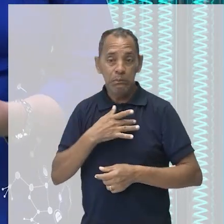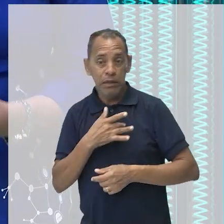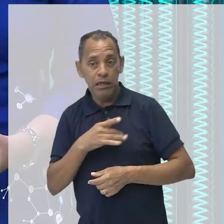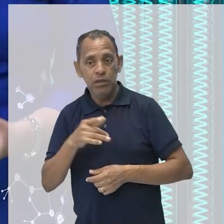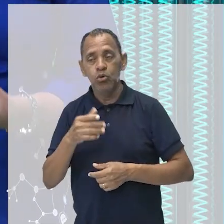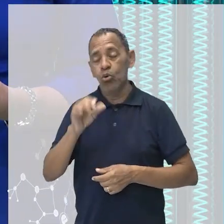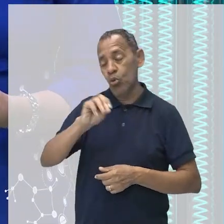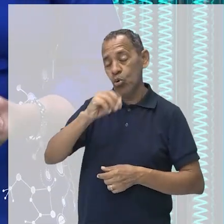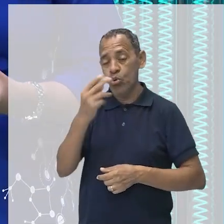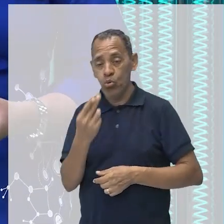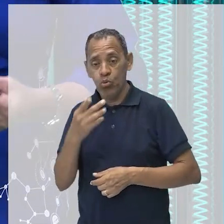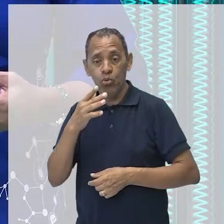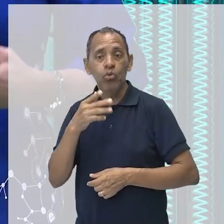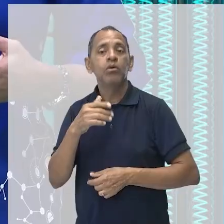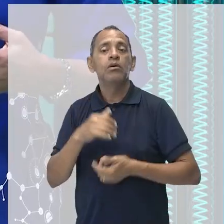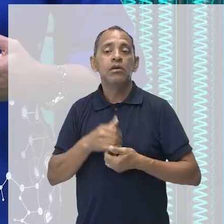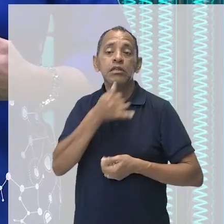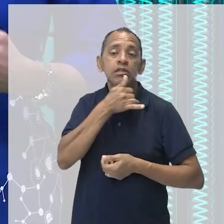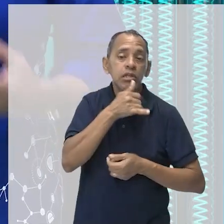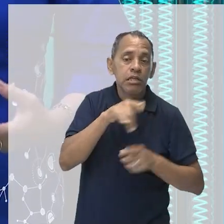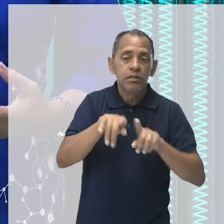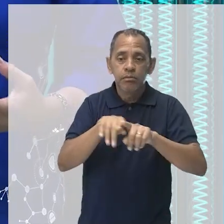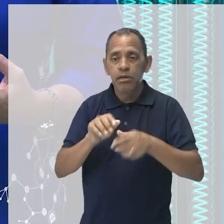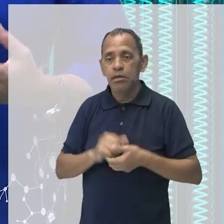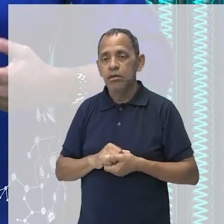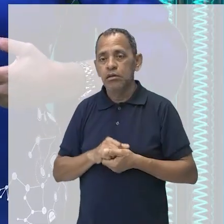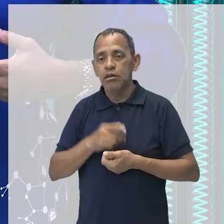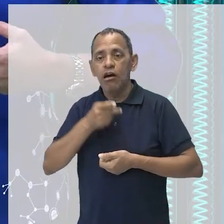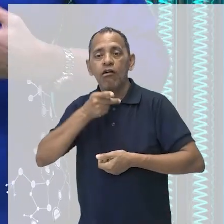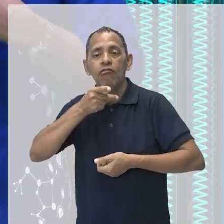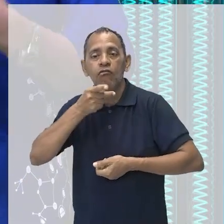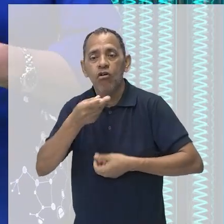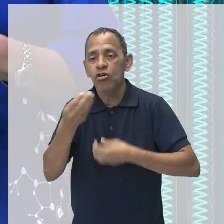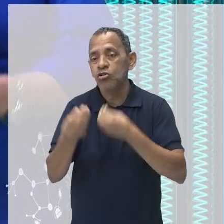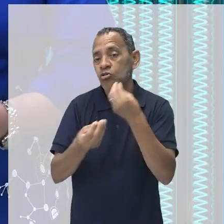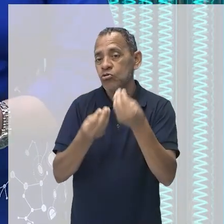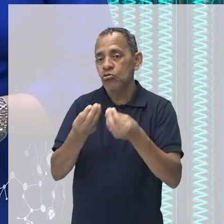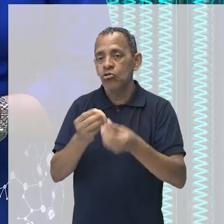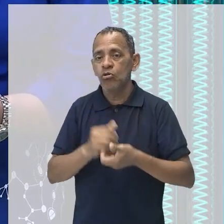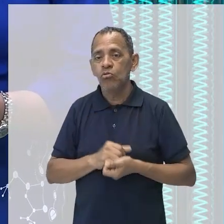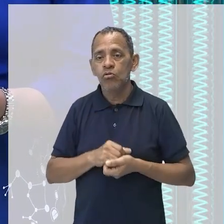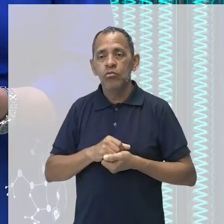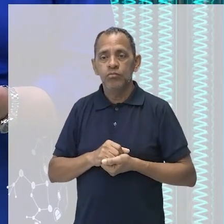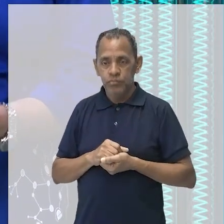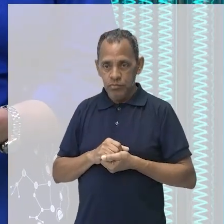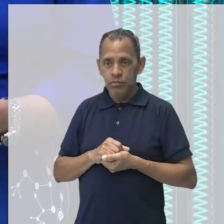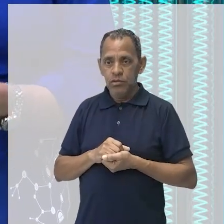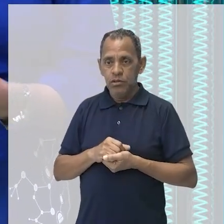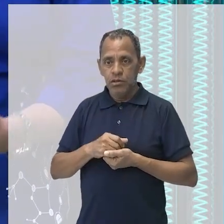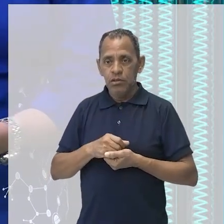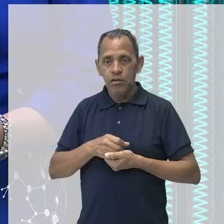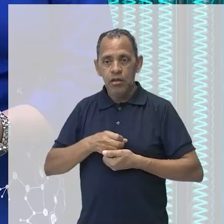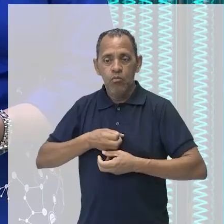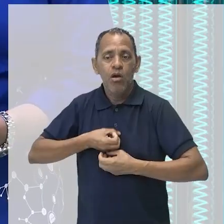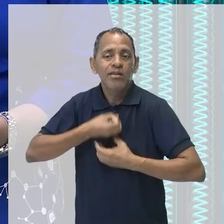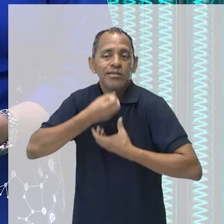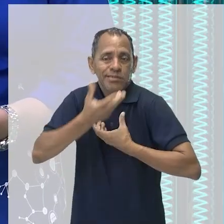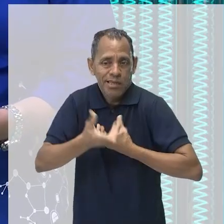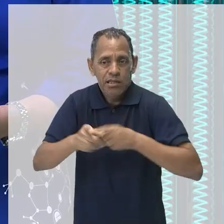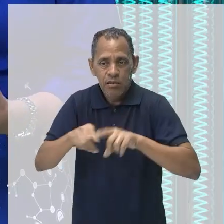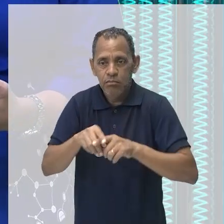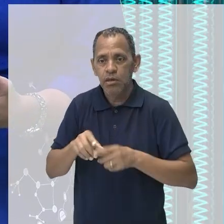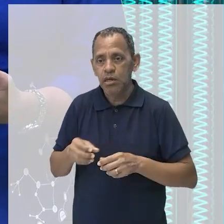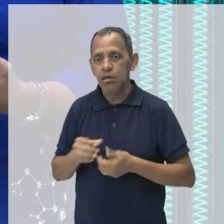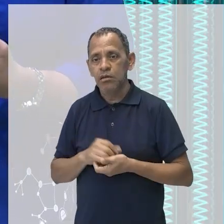triste. Então, ele tem que ter um vocal para transmitir essas emoções para o